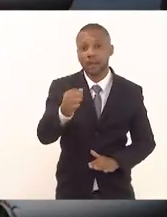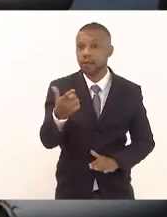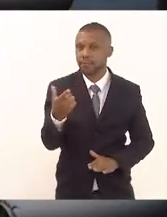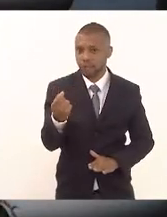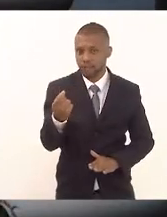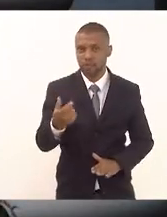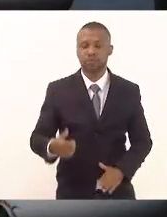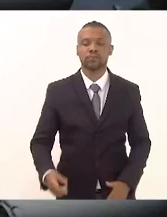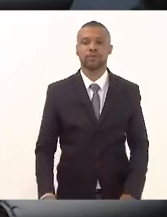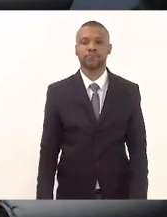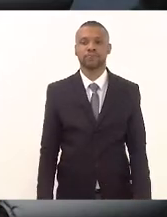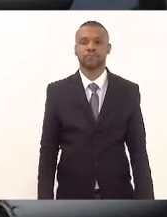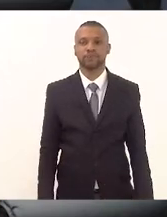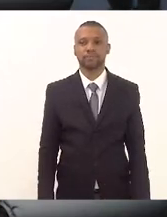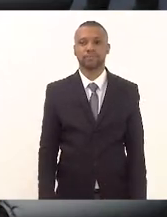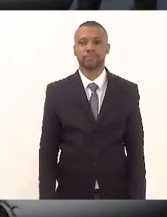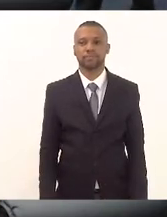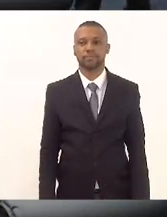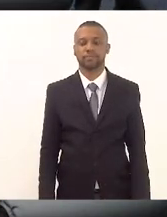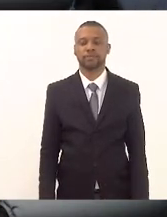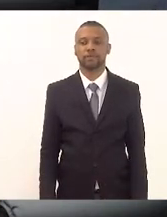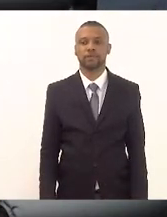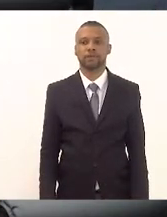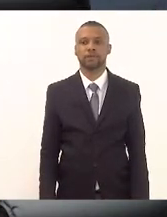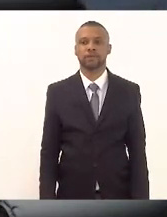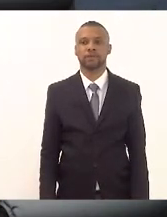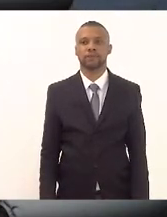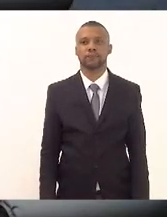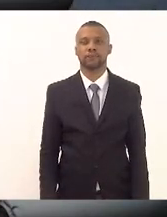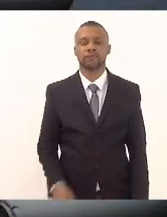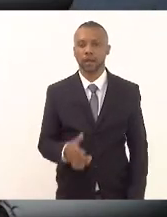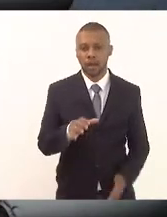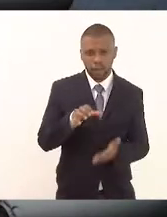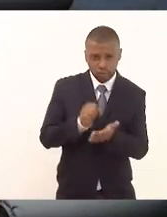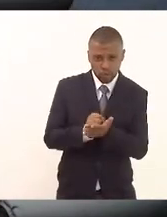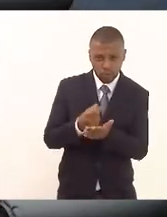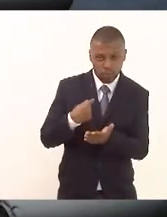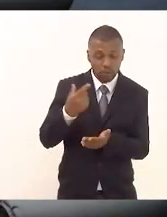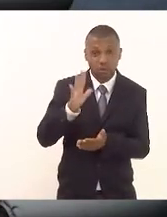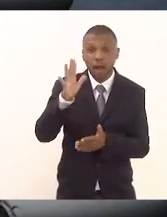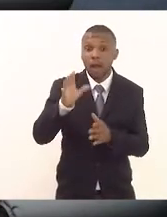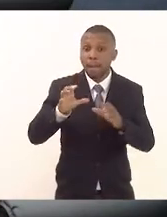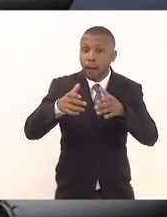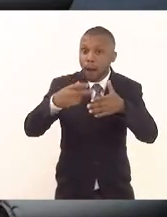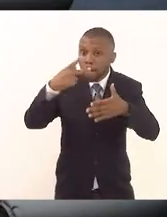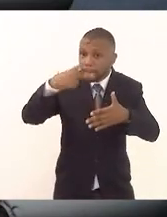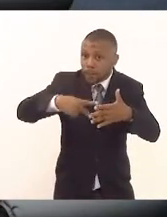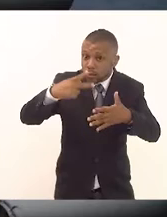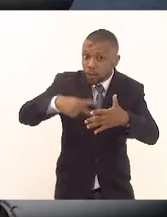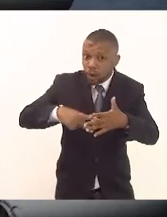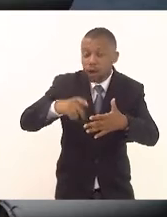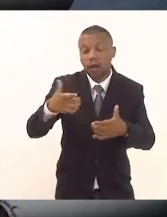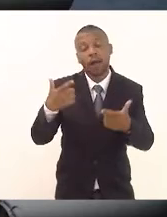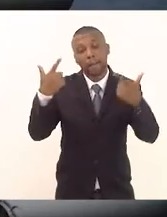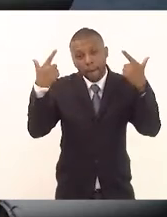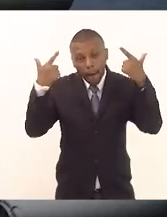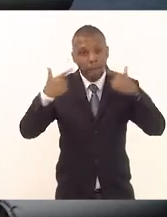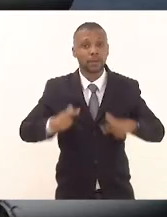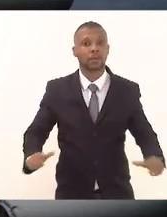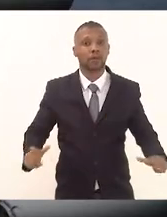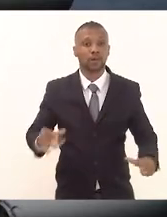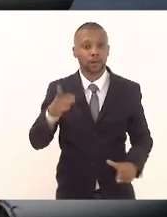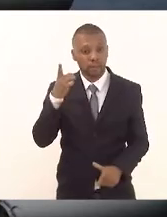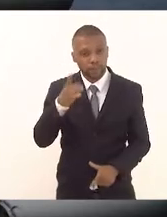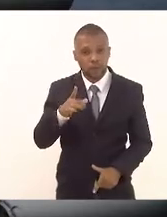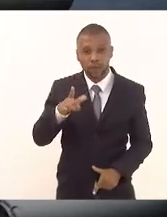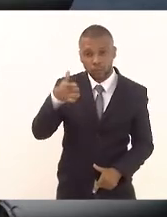Jari. Registrou meu presidente. 1020, bancada do PSOL, abstenção. Deputado Luiz Paulo, Valdec e